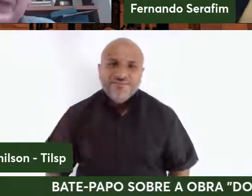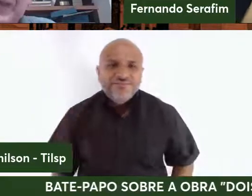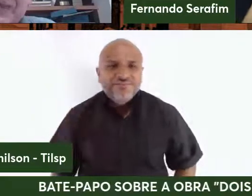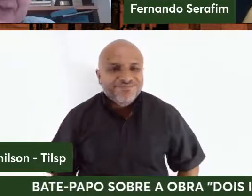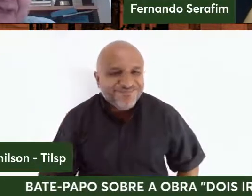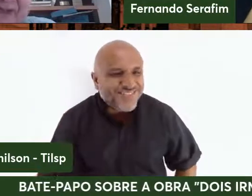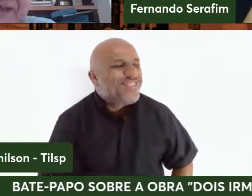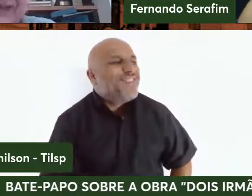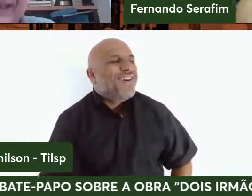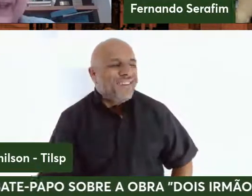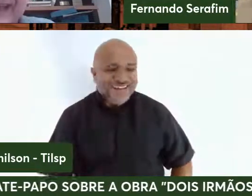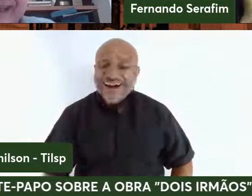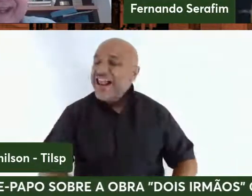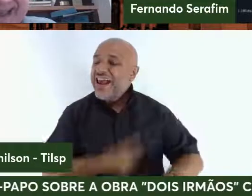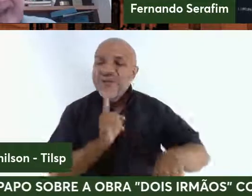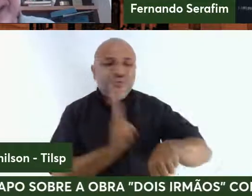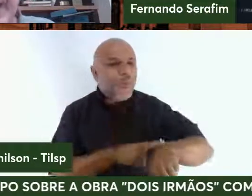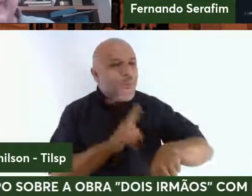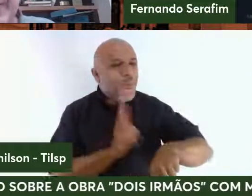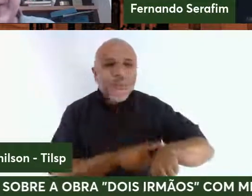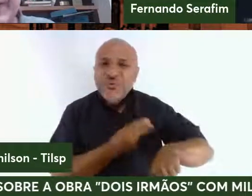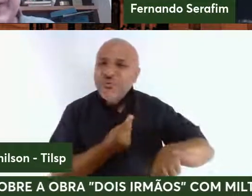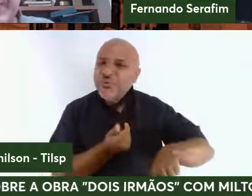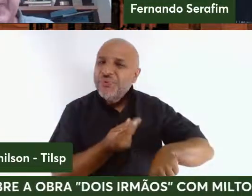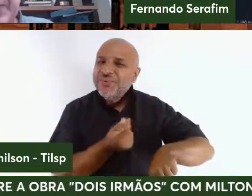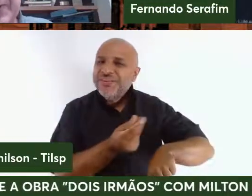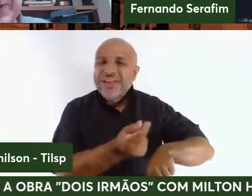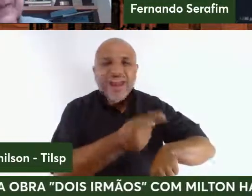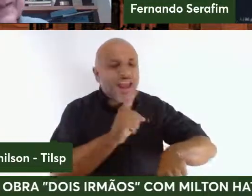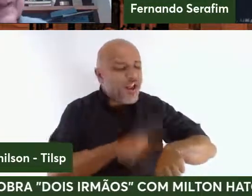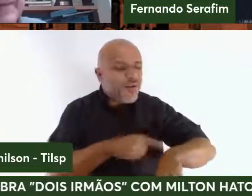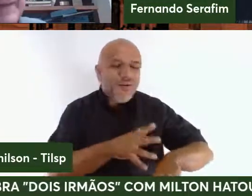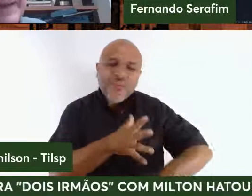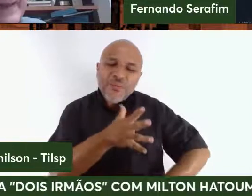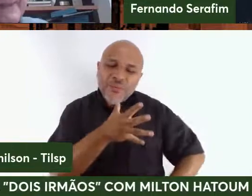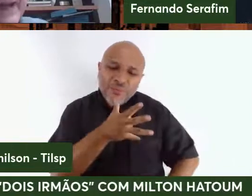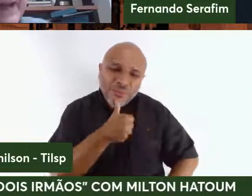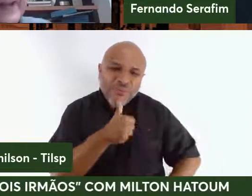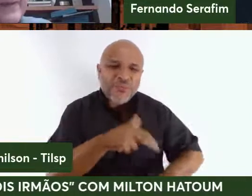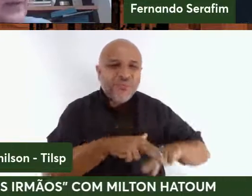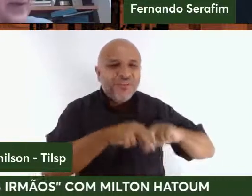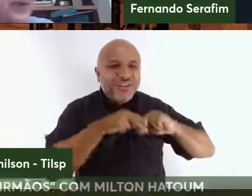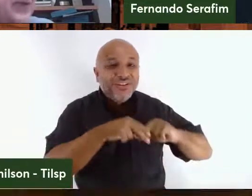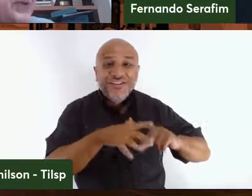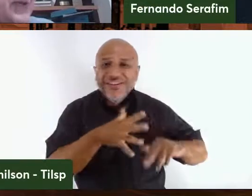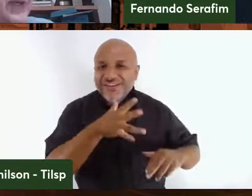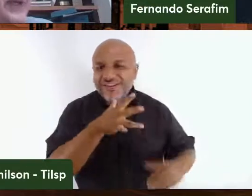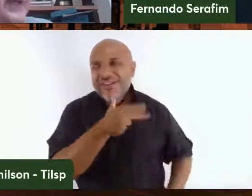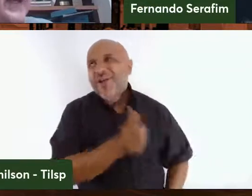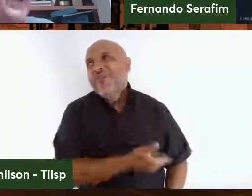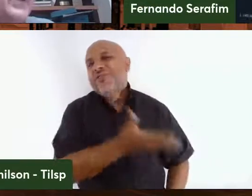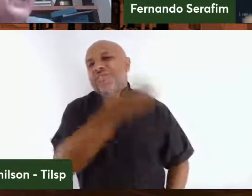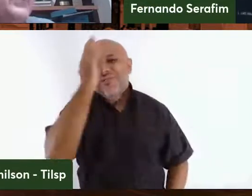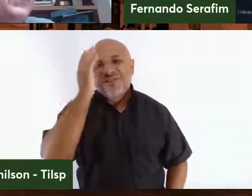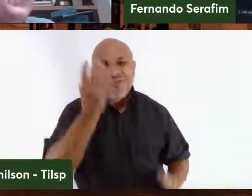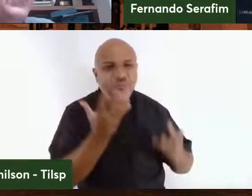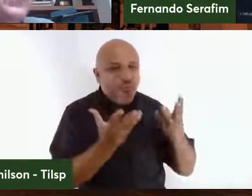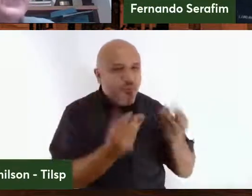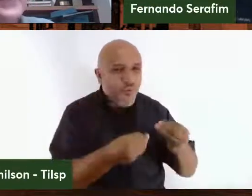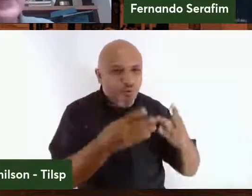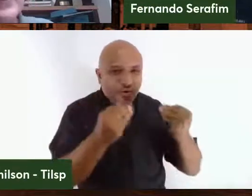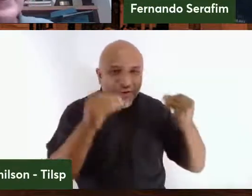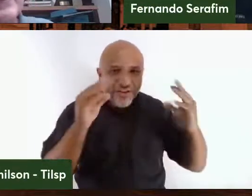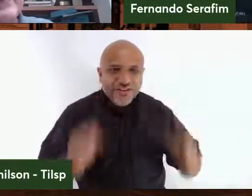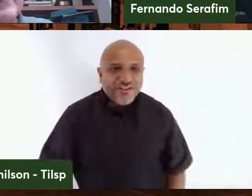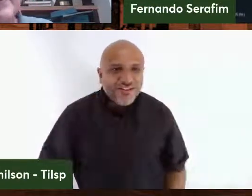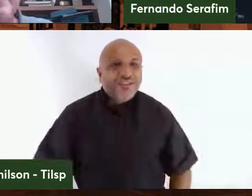Levou muito tempo, Fernando. Por isso que demorou, essa praga demorou muito, porque eu